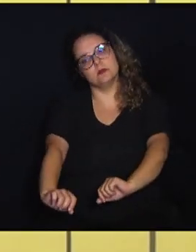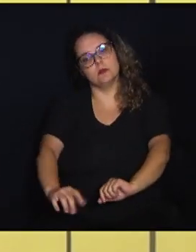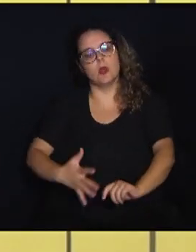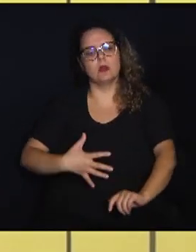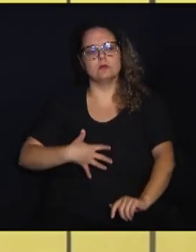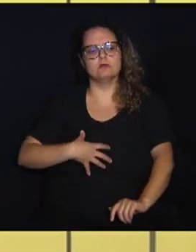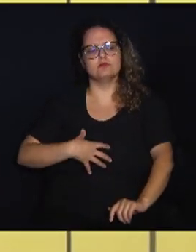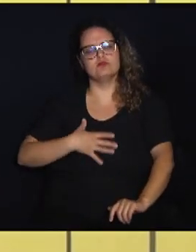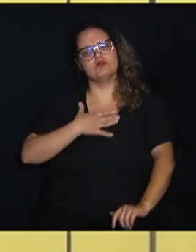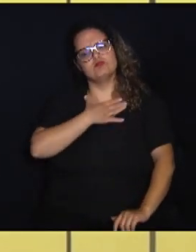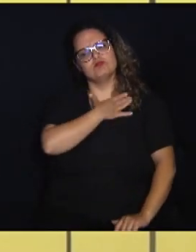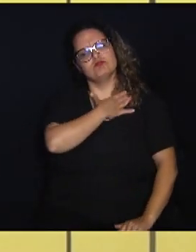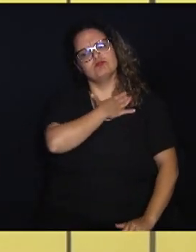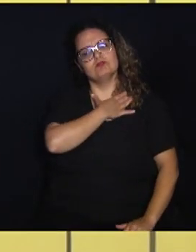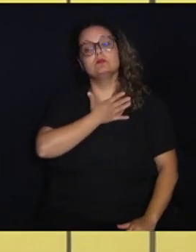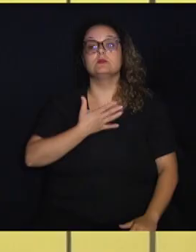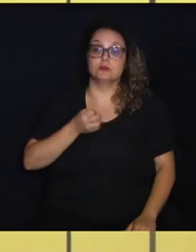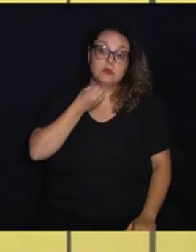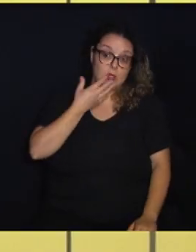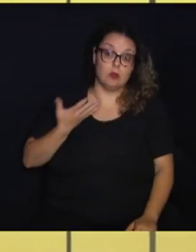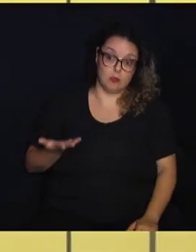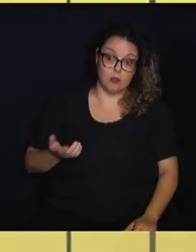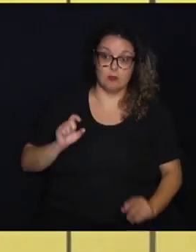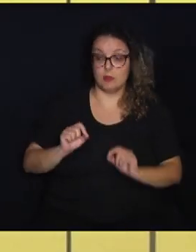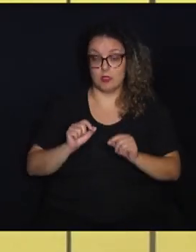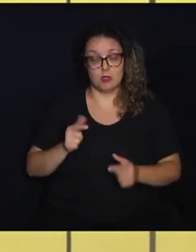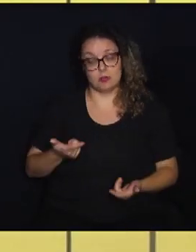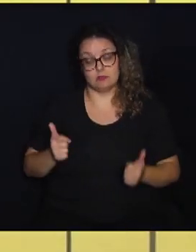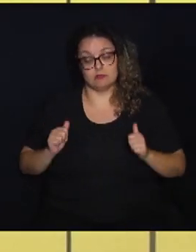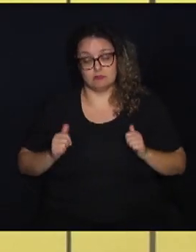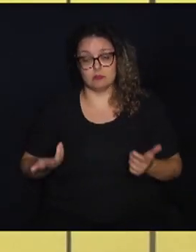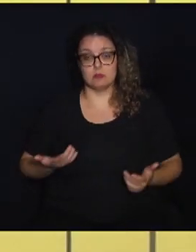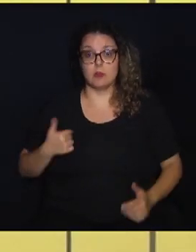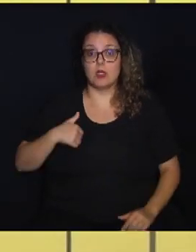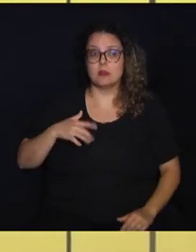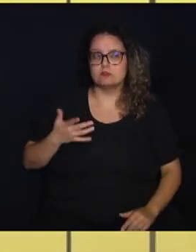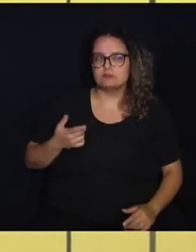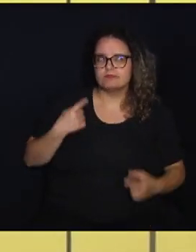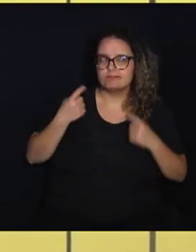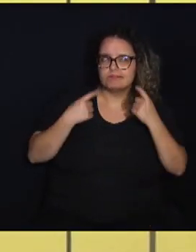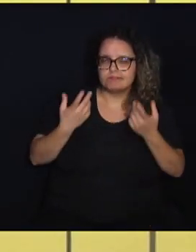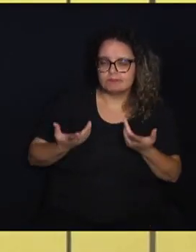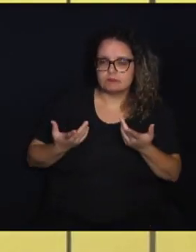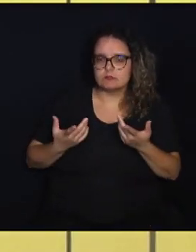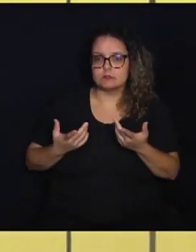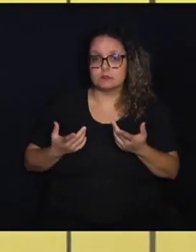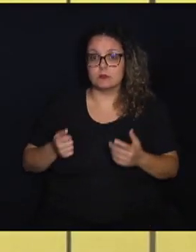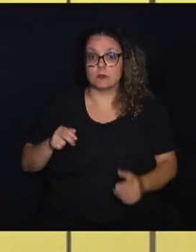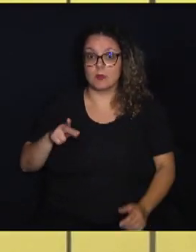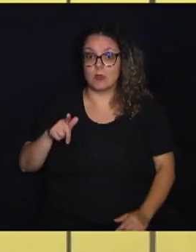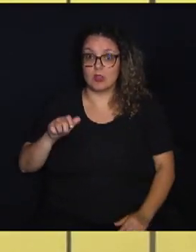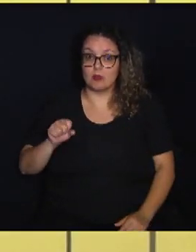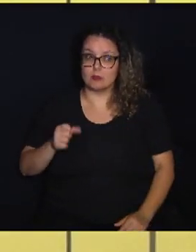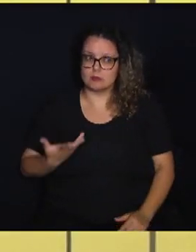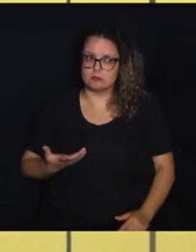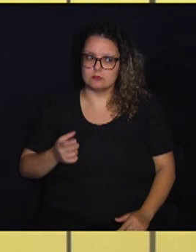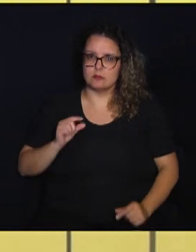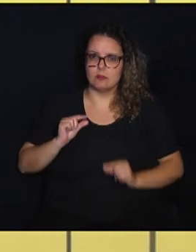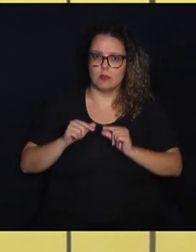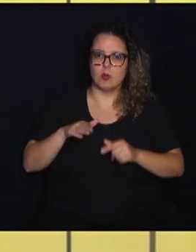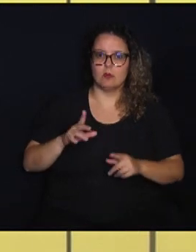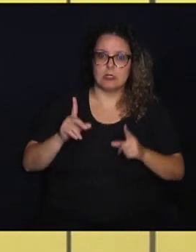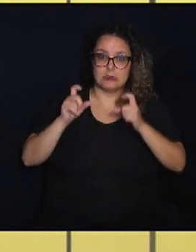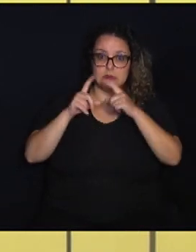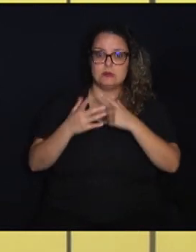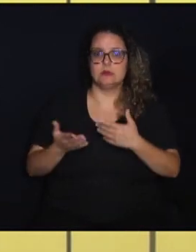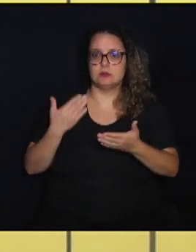fazendo atividade. Agora, eu tenho um pouco de receio em aulas que são um pouco mais complexas. Tá. A gente estava conversando